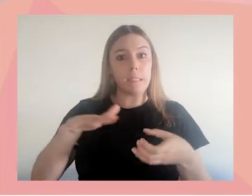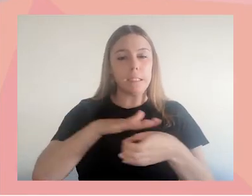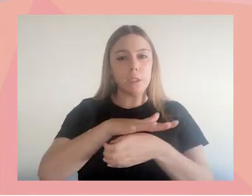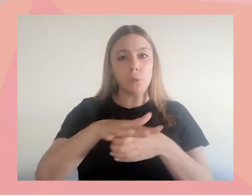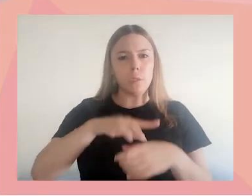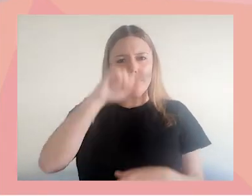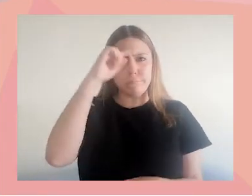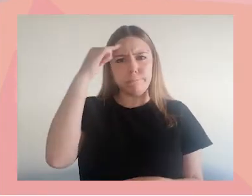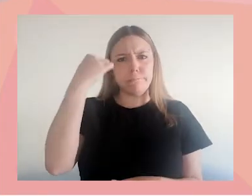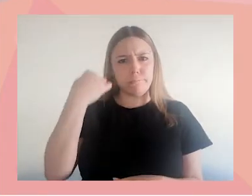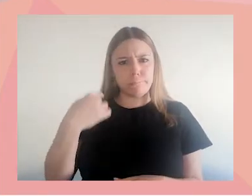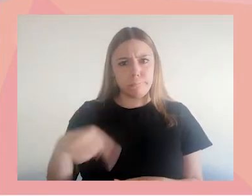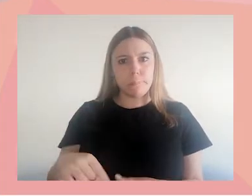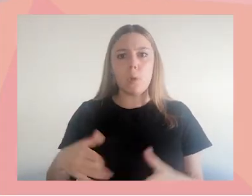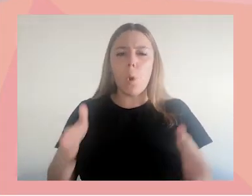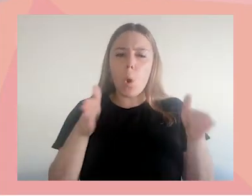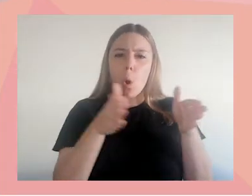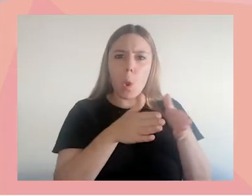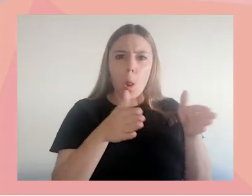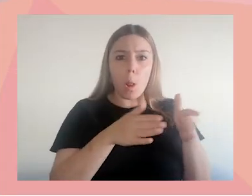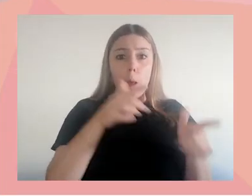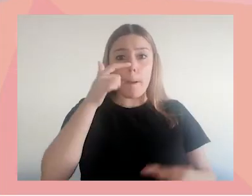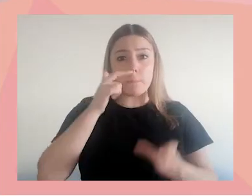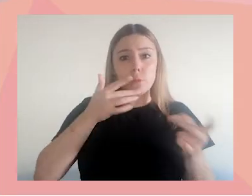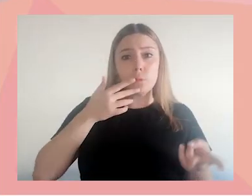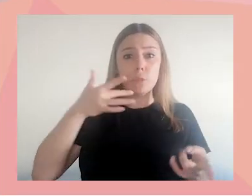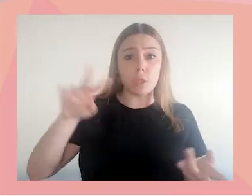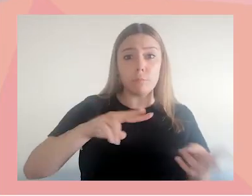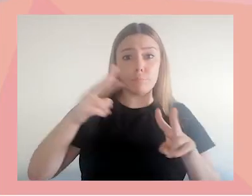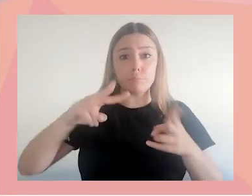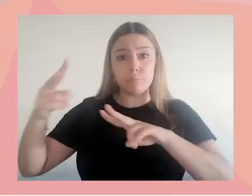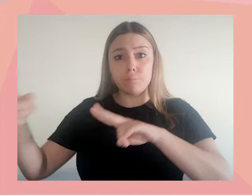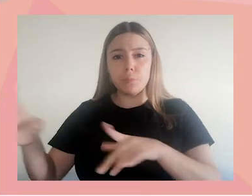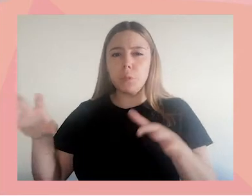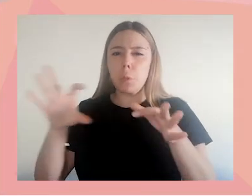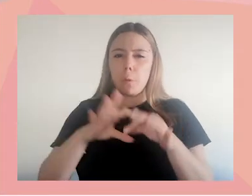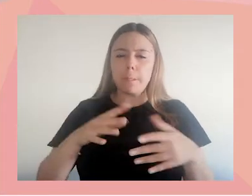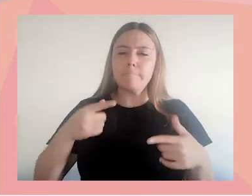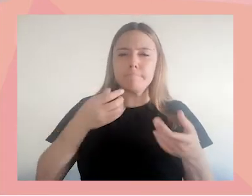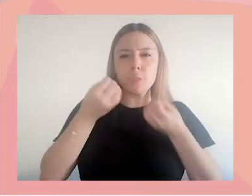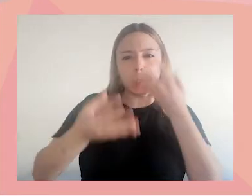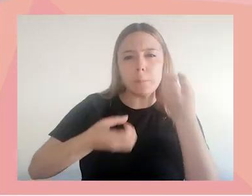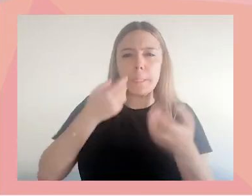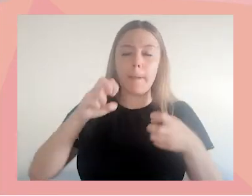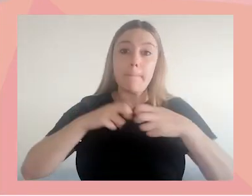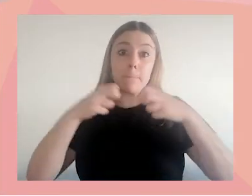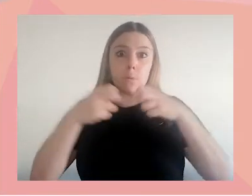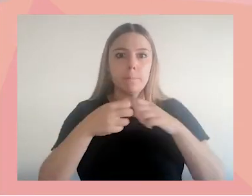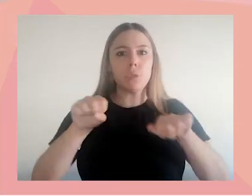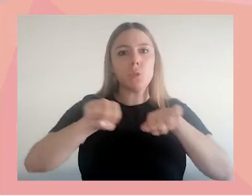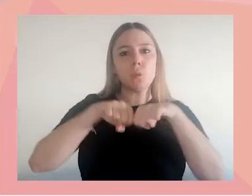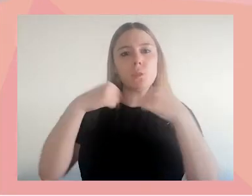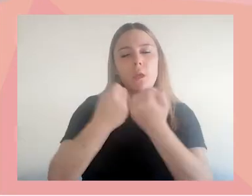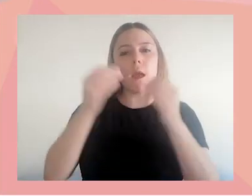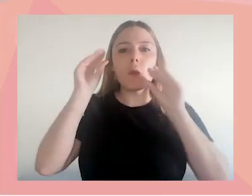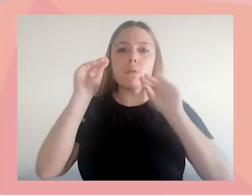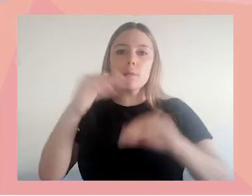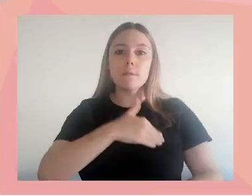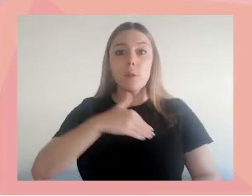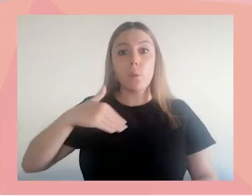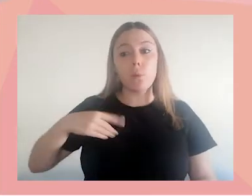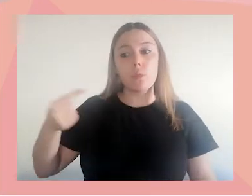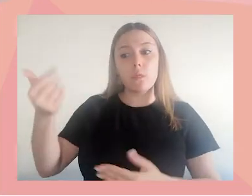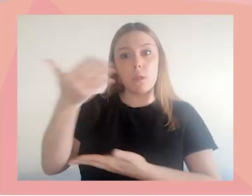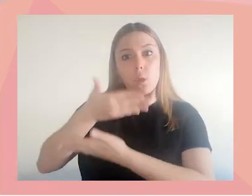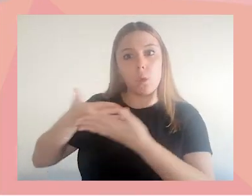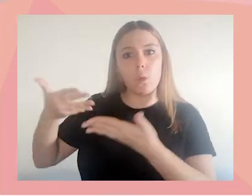Considerando que em contextos de crise e controvérsia, as minorias e os migrantes tendem a emergir como bode expiatório para explicar problemas sociais, educacionais,